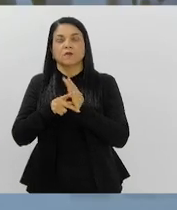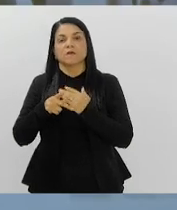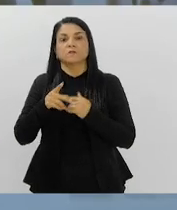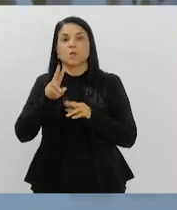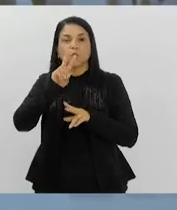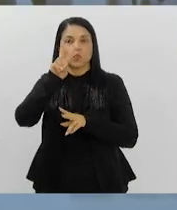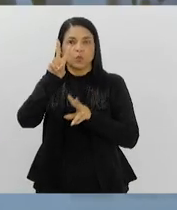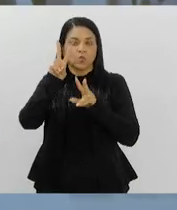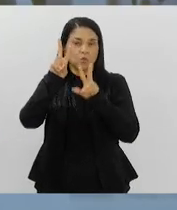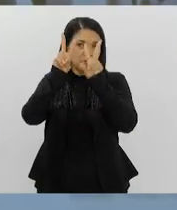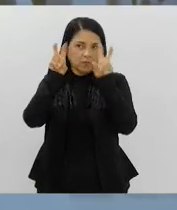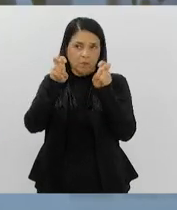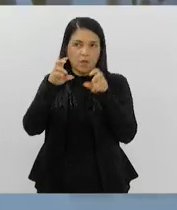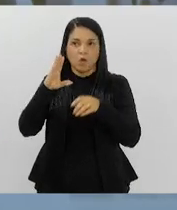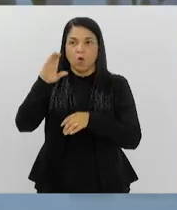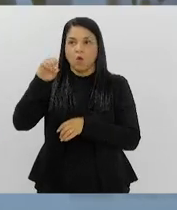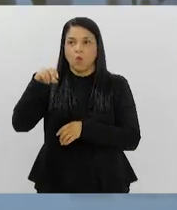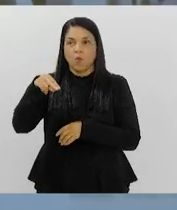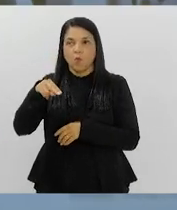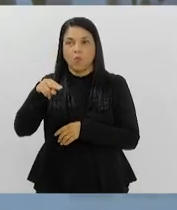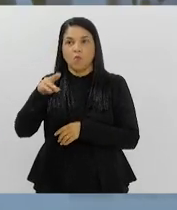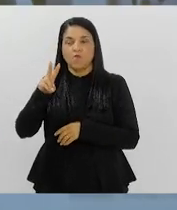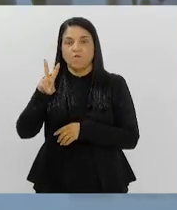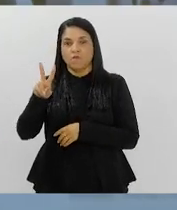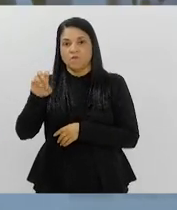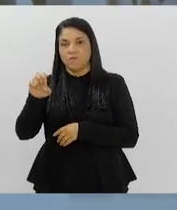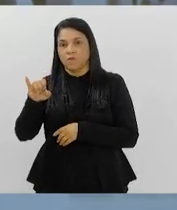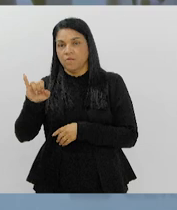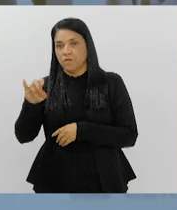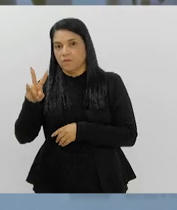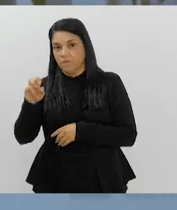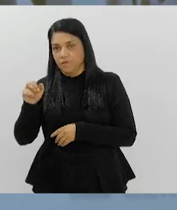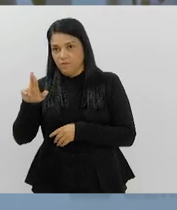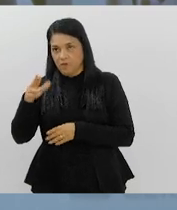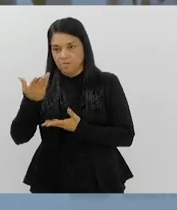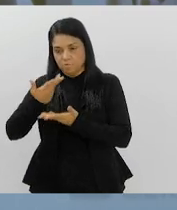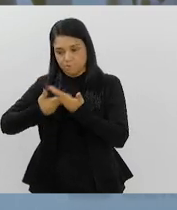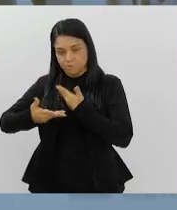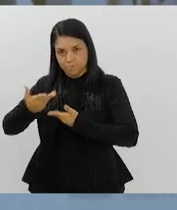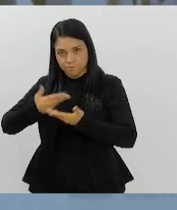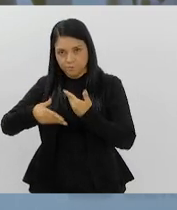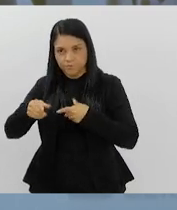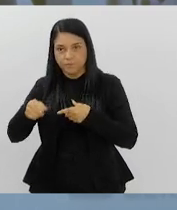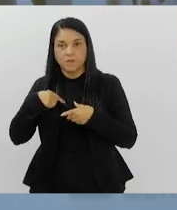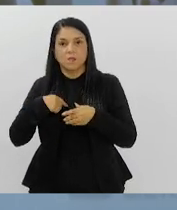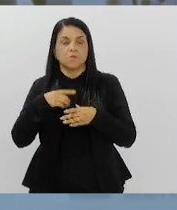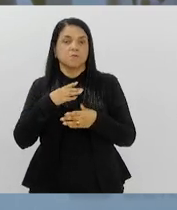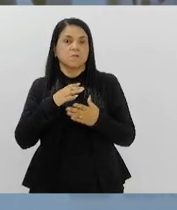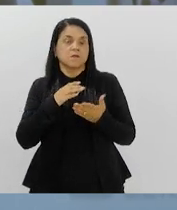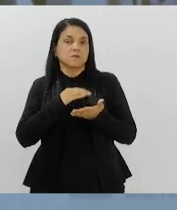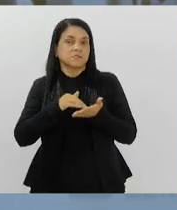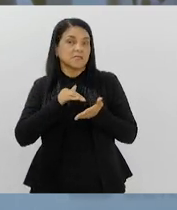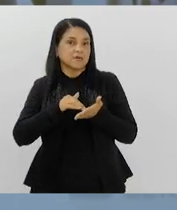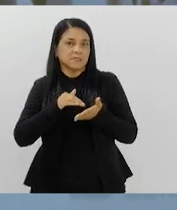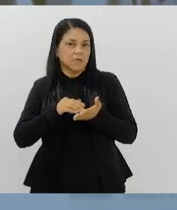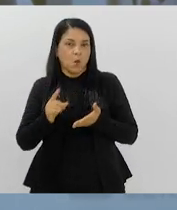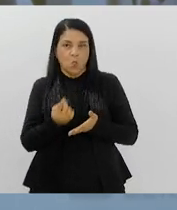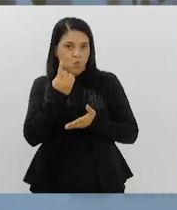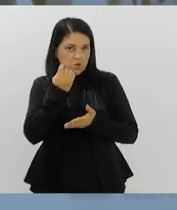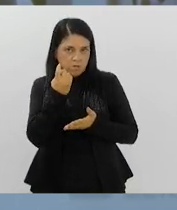um projeto em que não tem ali uma secretaria que está no comando ou coordenando, ali é um esforço conjunto